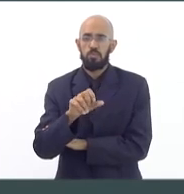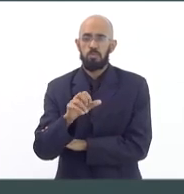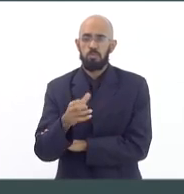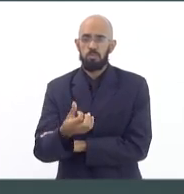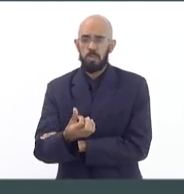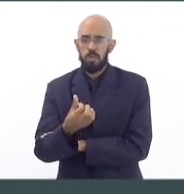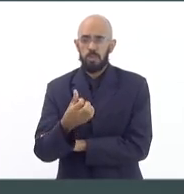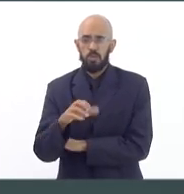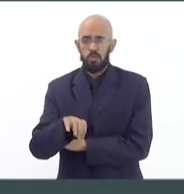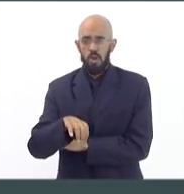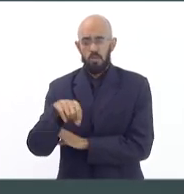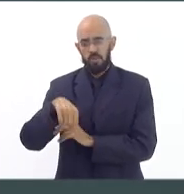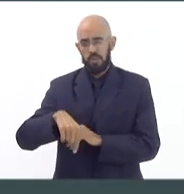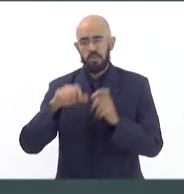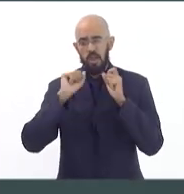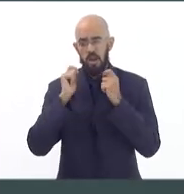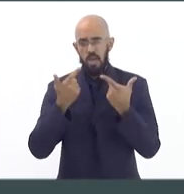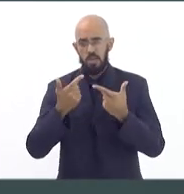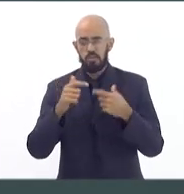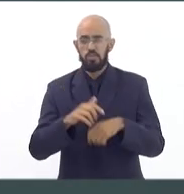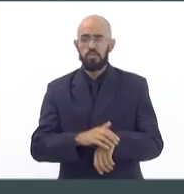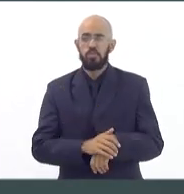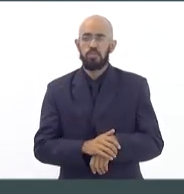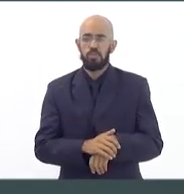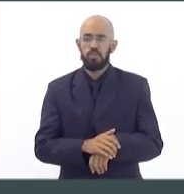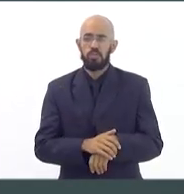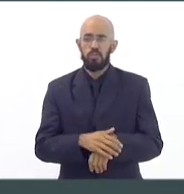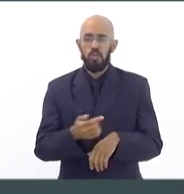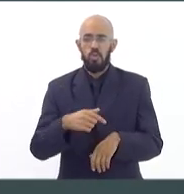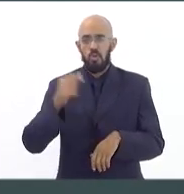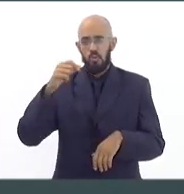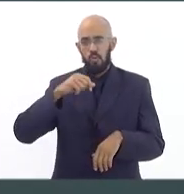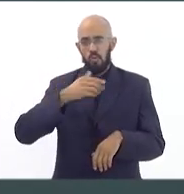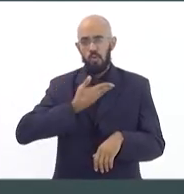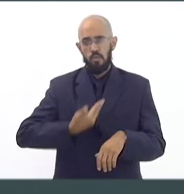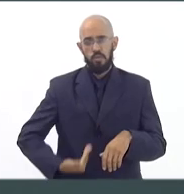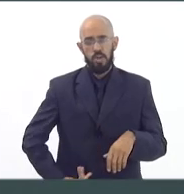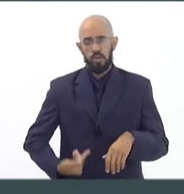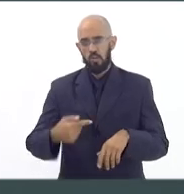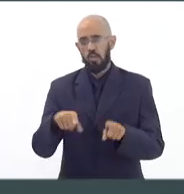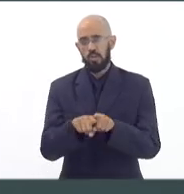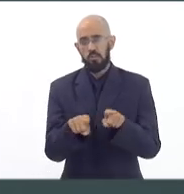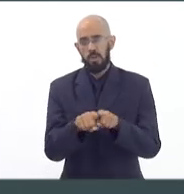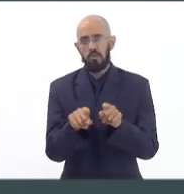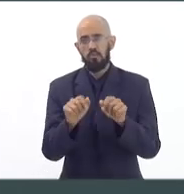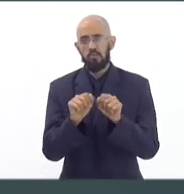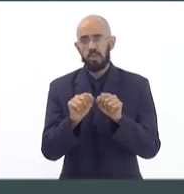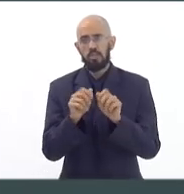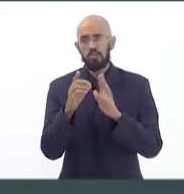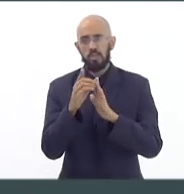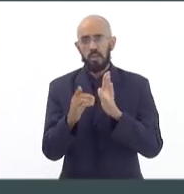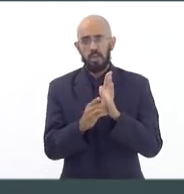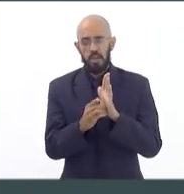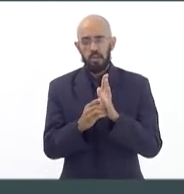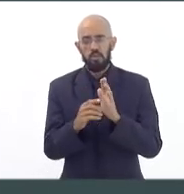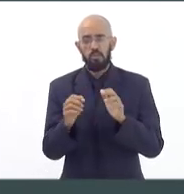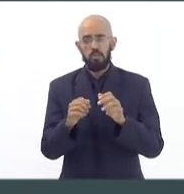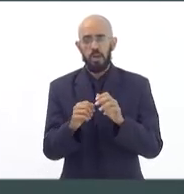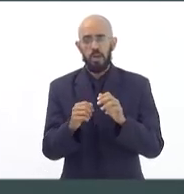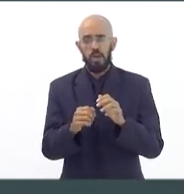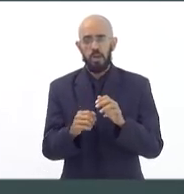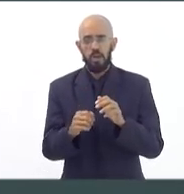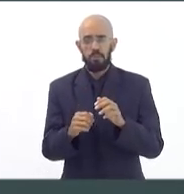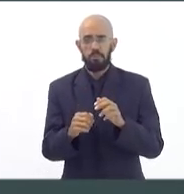é por essa casa é o excelentíssimo Governador também editou o decreto para regulamentar a lei é